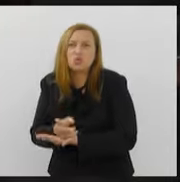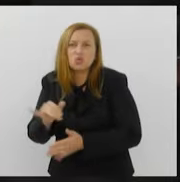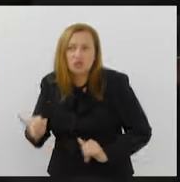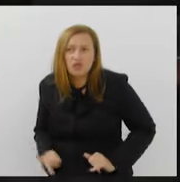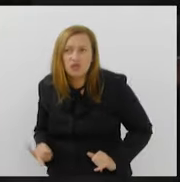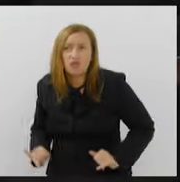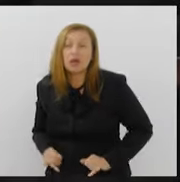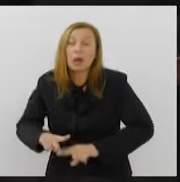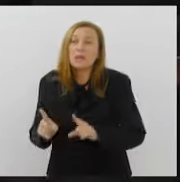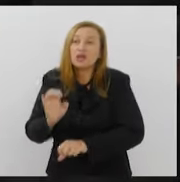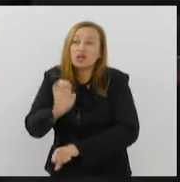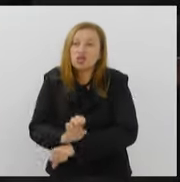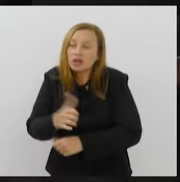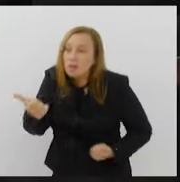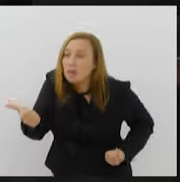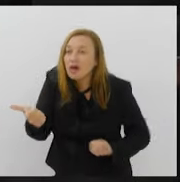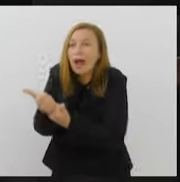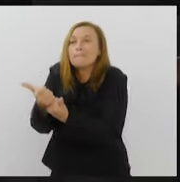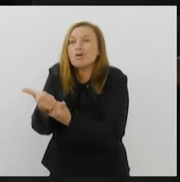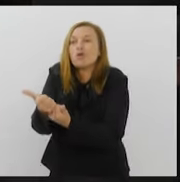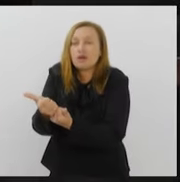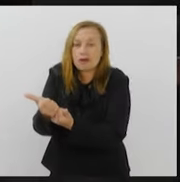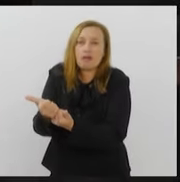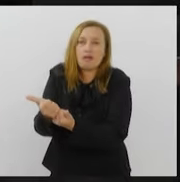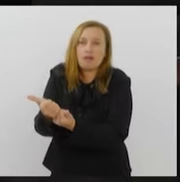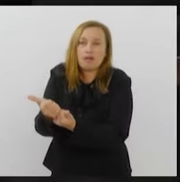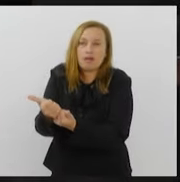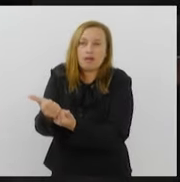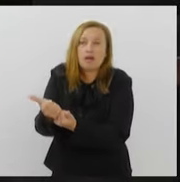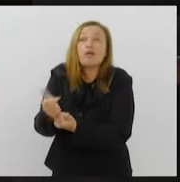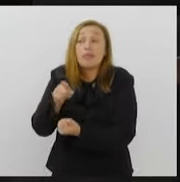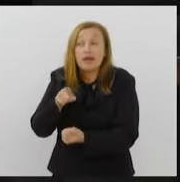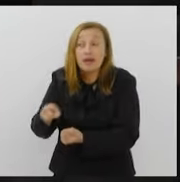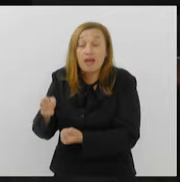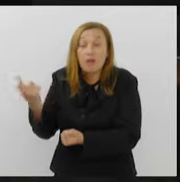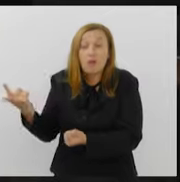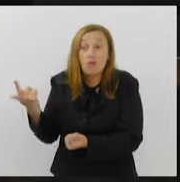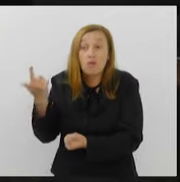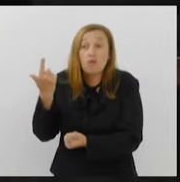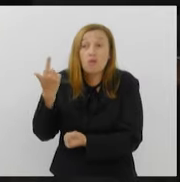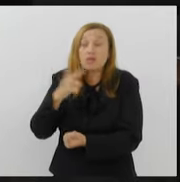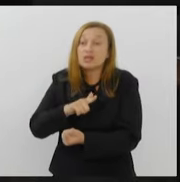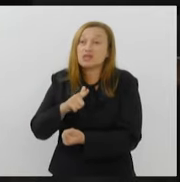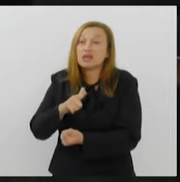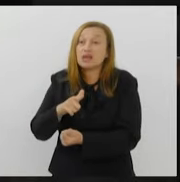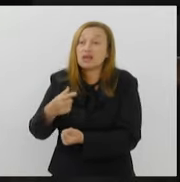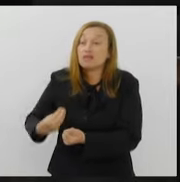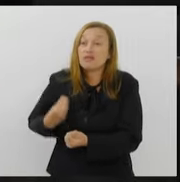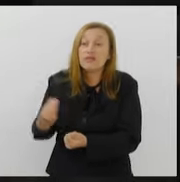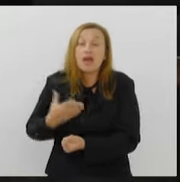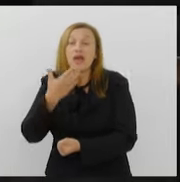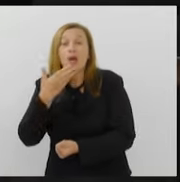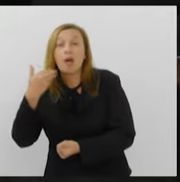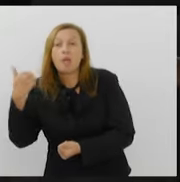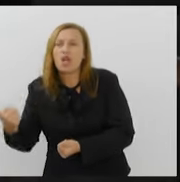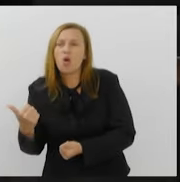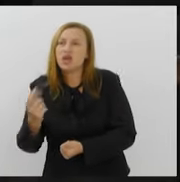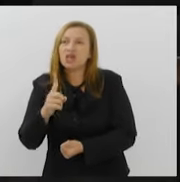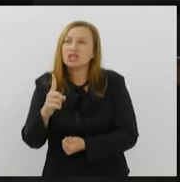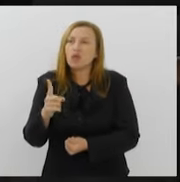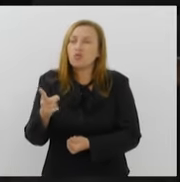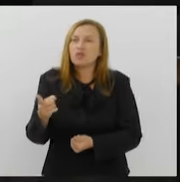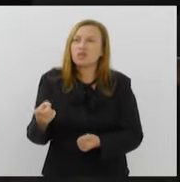mas que o Estado possa ajudar, dar suporte, para que ela saia dessa situação melhor, e não com um trauma